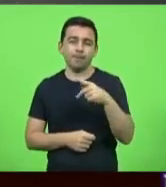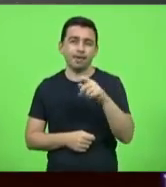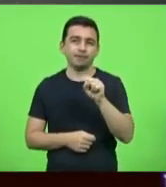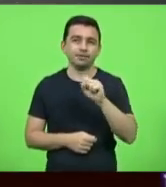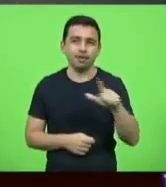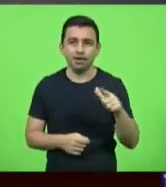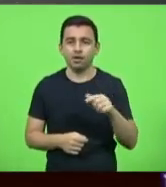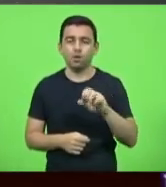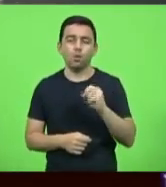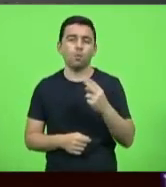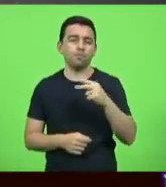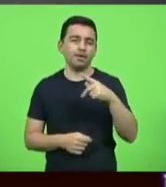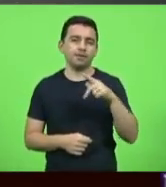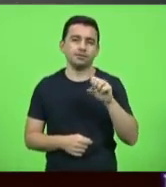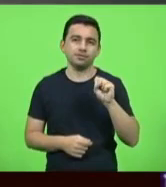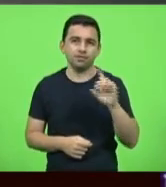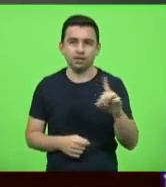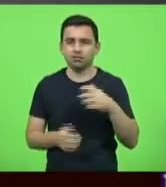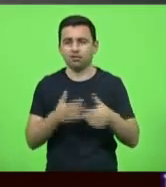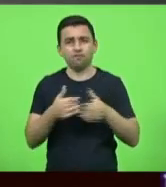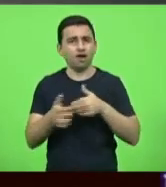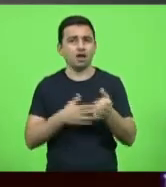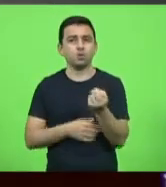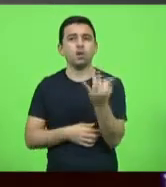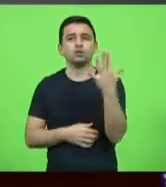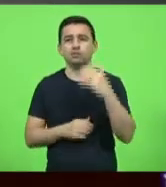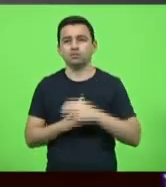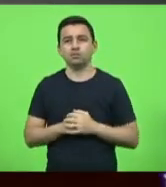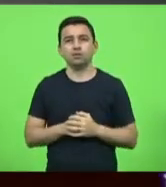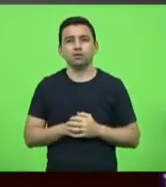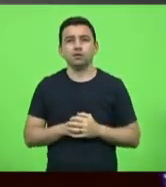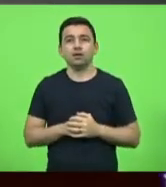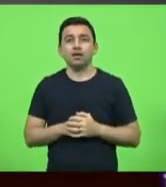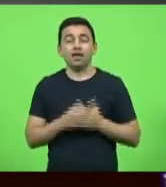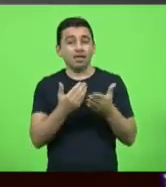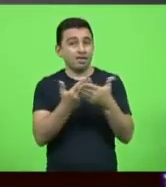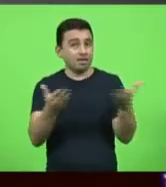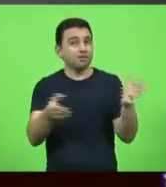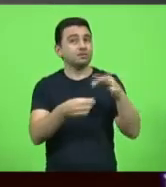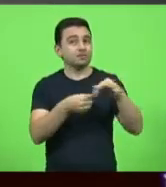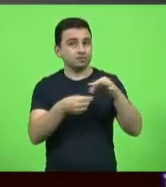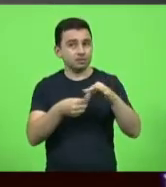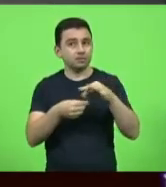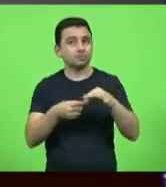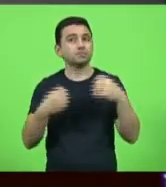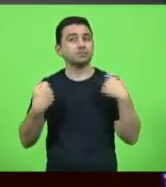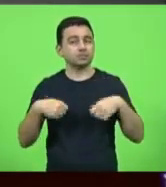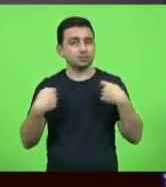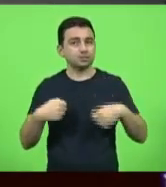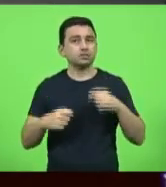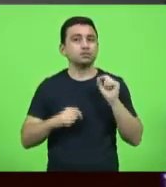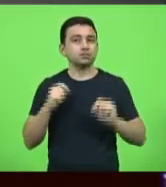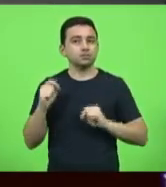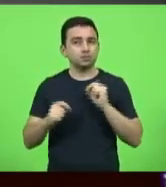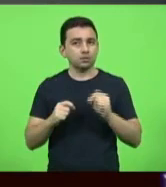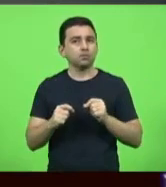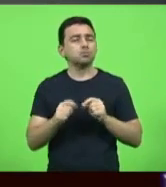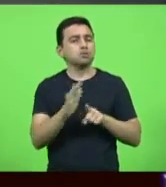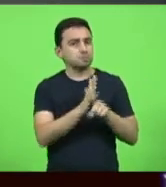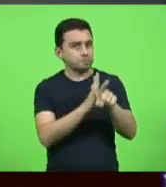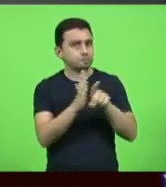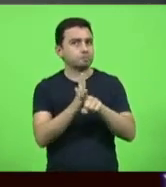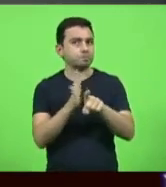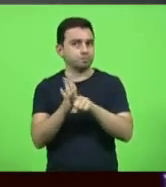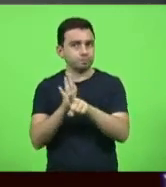PSD, não importa. Mas essas entidades, elas devem ser consultadas, deputado